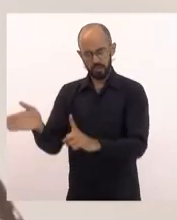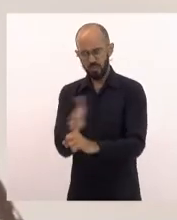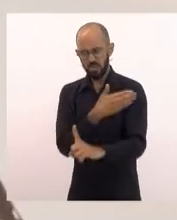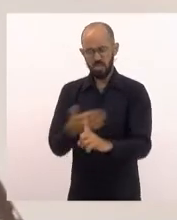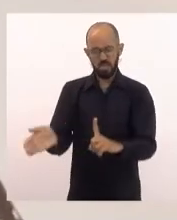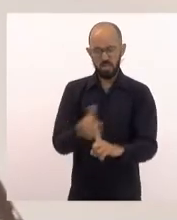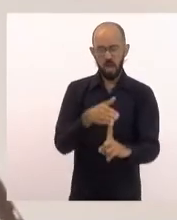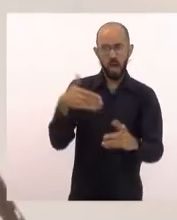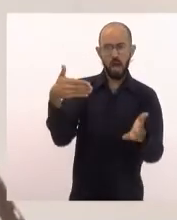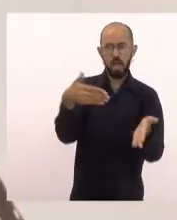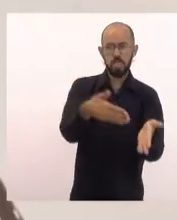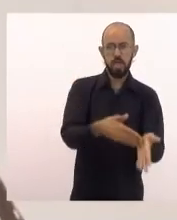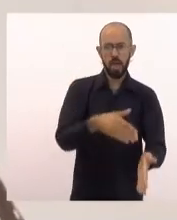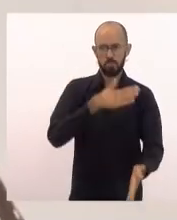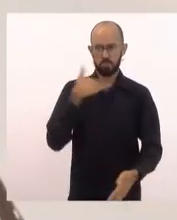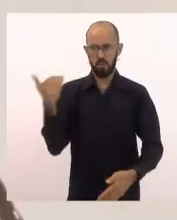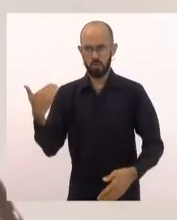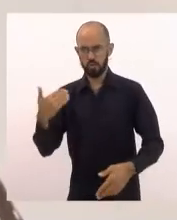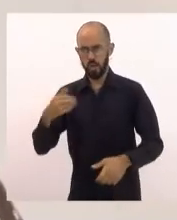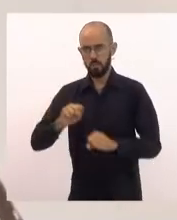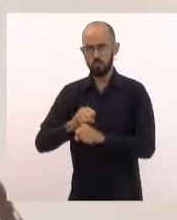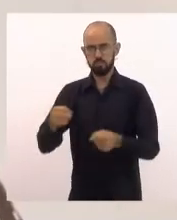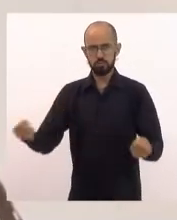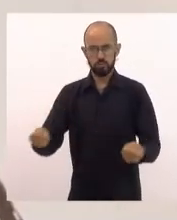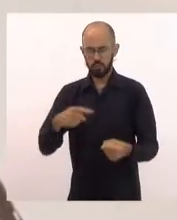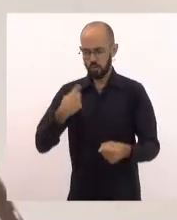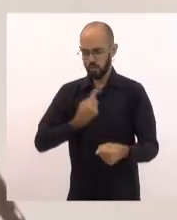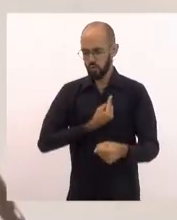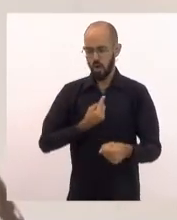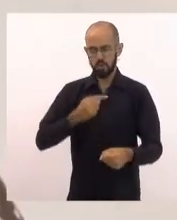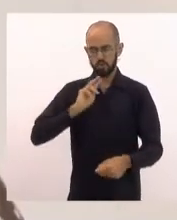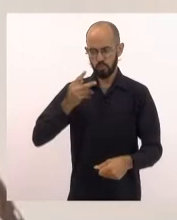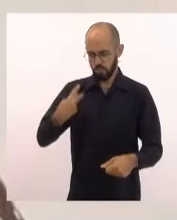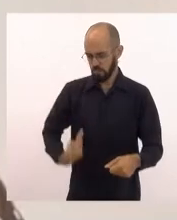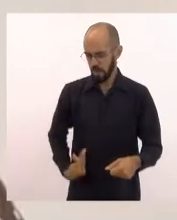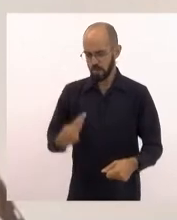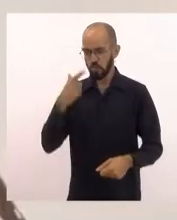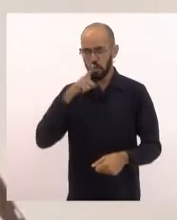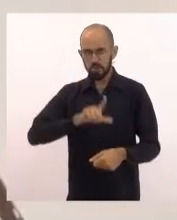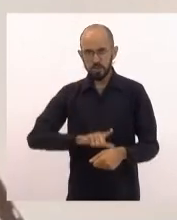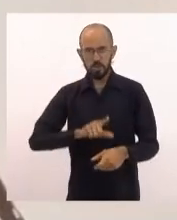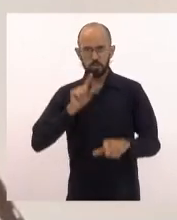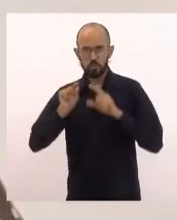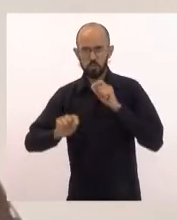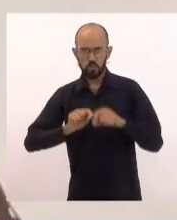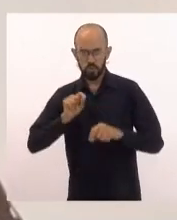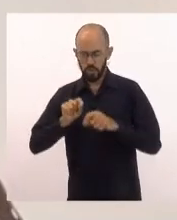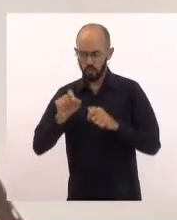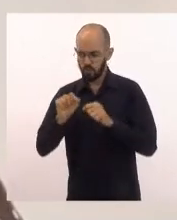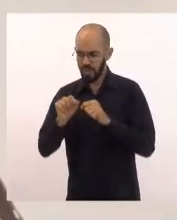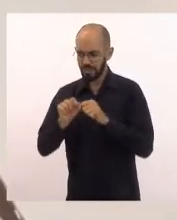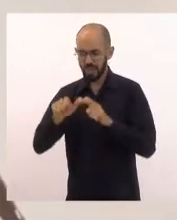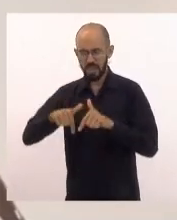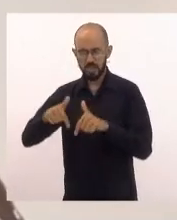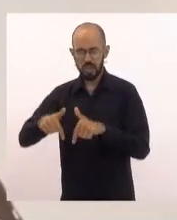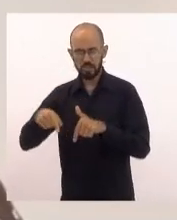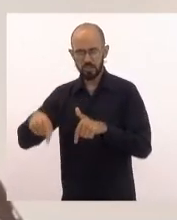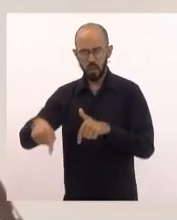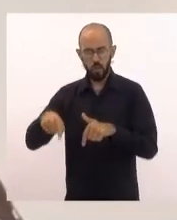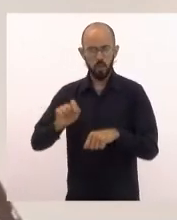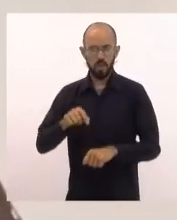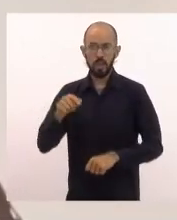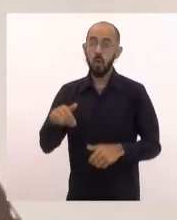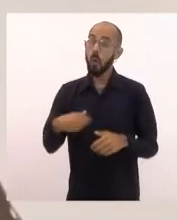Não é possível que nós, enquanto seres humanos, consigamos cometer esses atos ou até